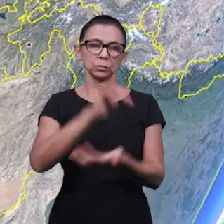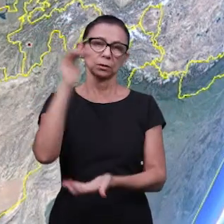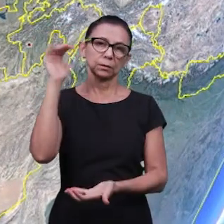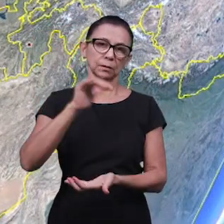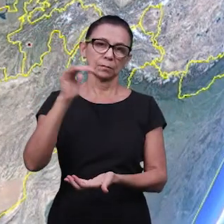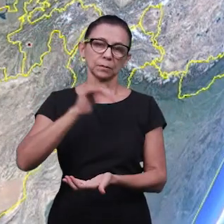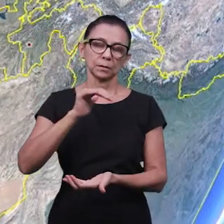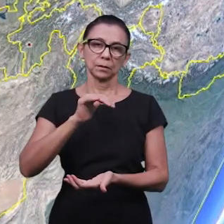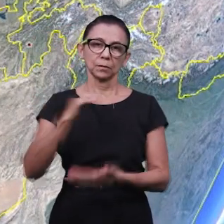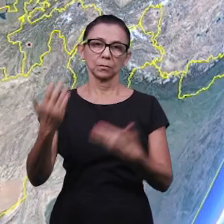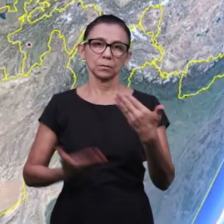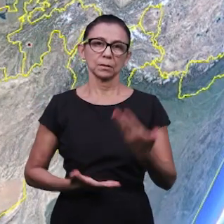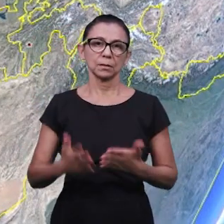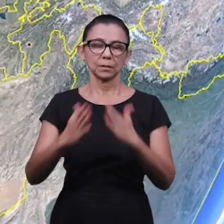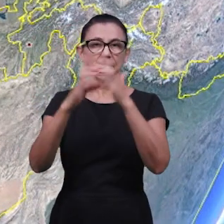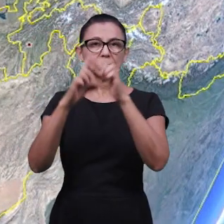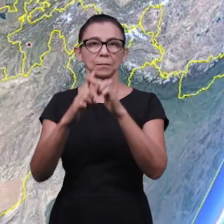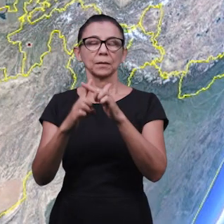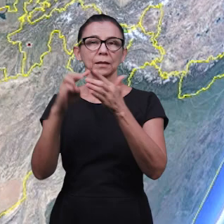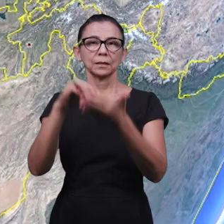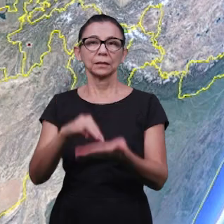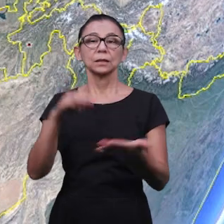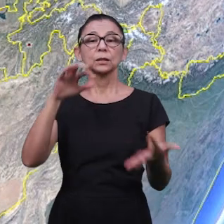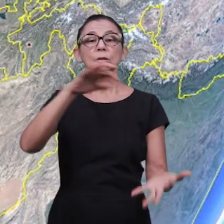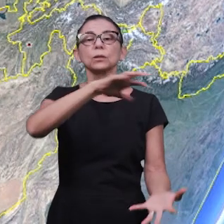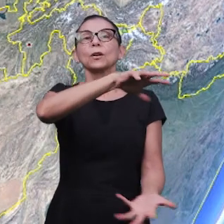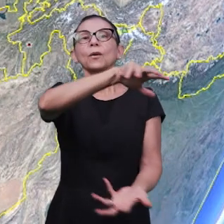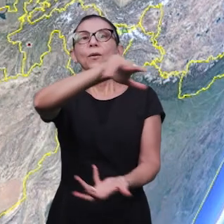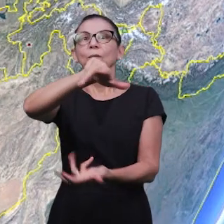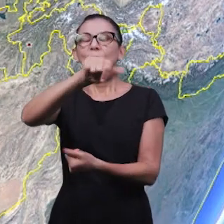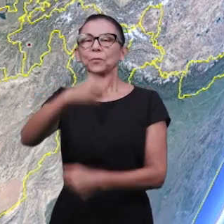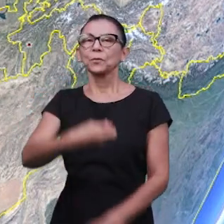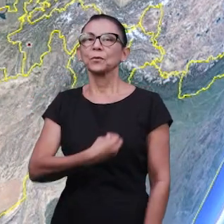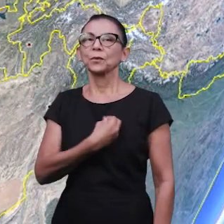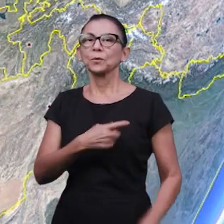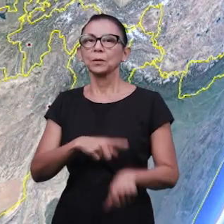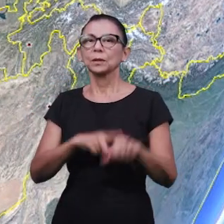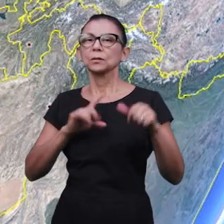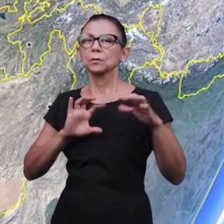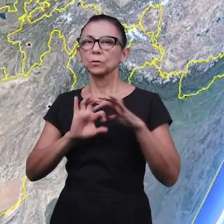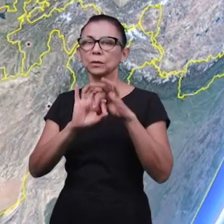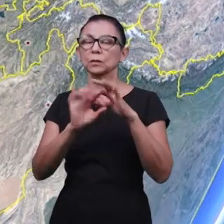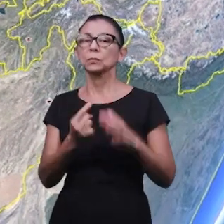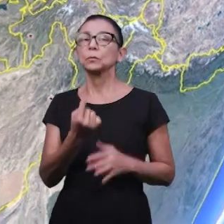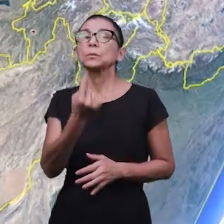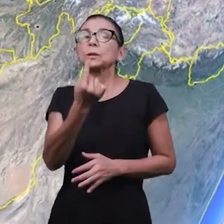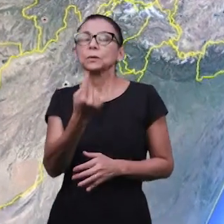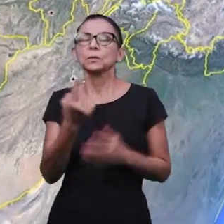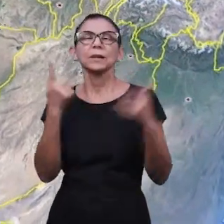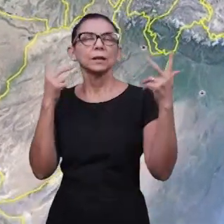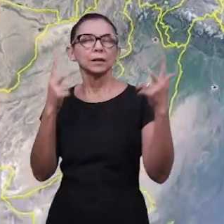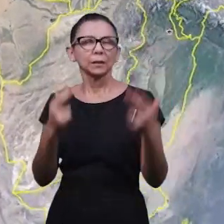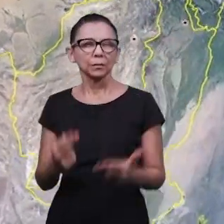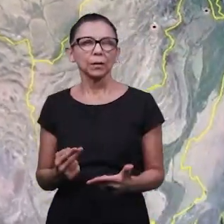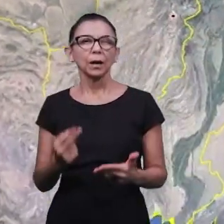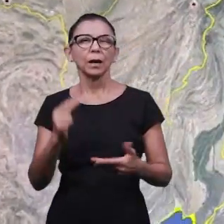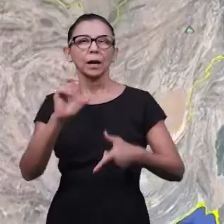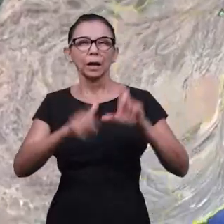Todas as partes do mundo participam de um mesmo culto, em conjunto, no mesmo corpo e no mesmo